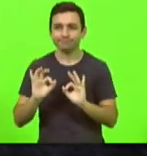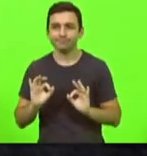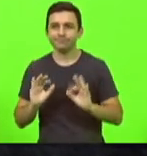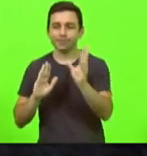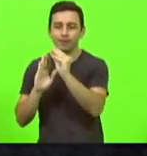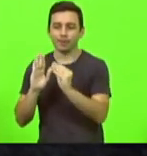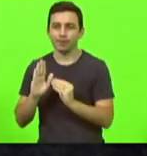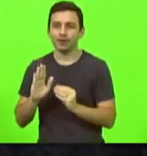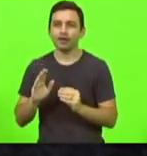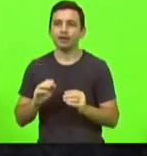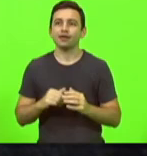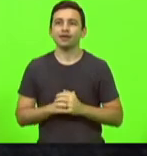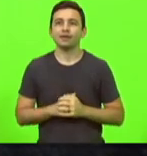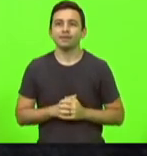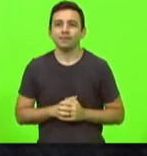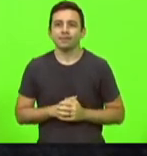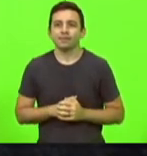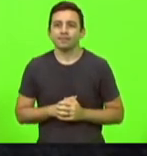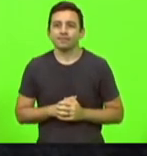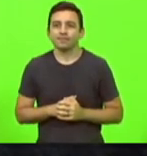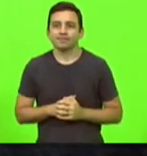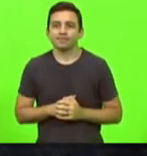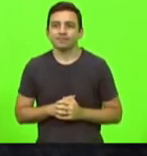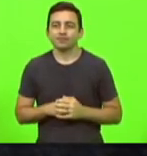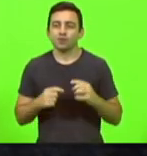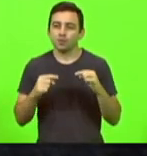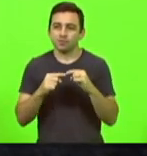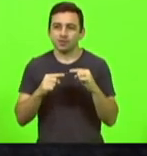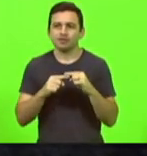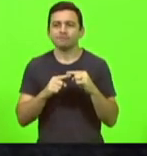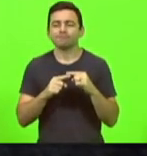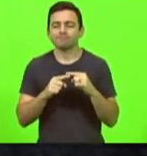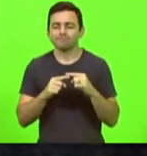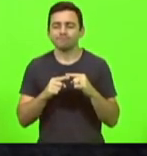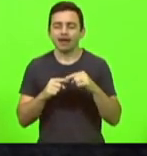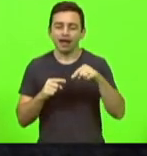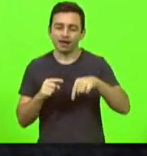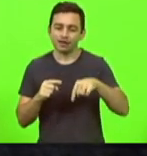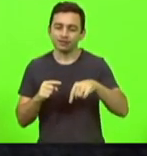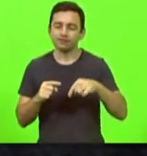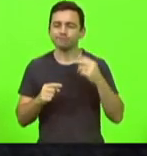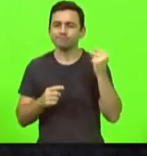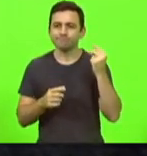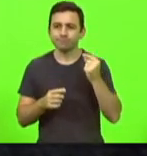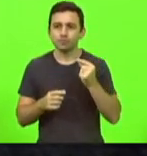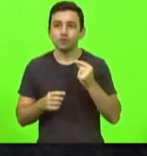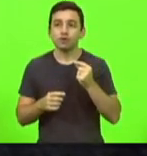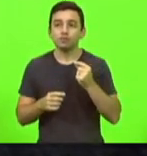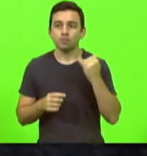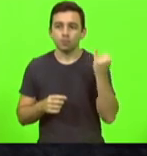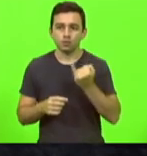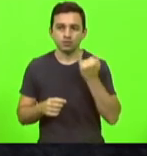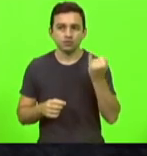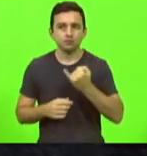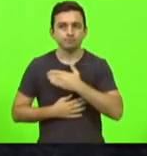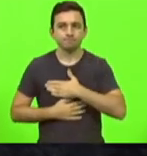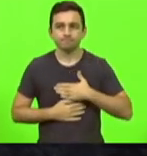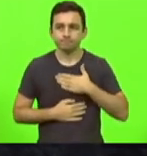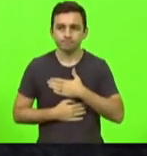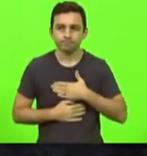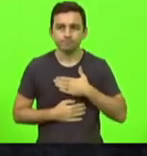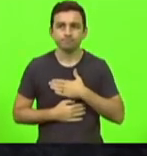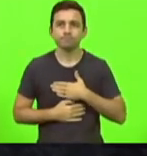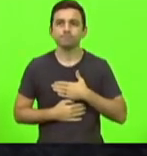que até cabelo colocava né mas que fica para os anais da casa é para nós foi um prazer além de todas